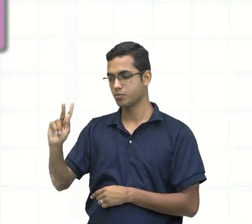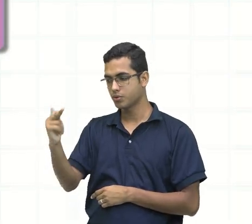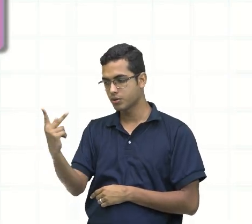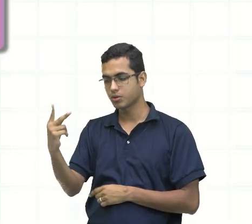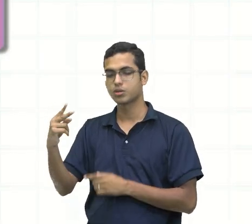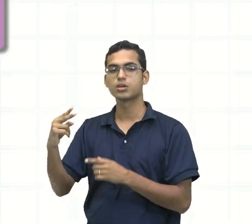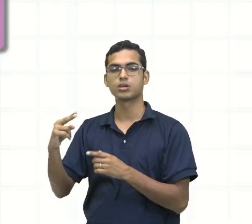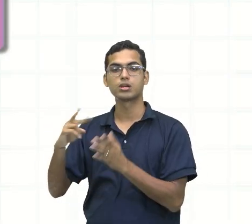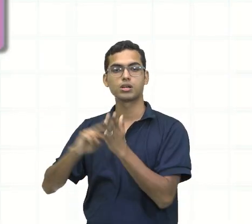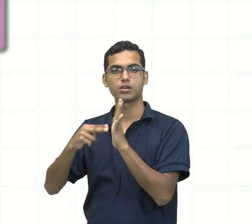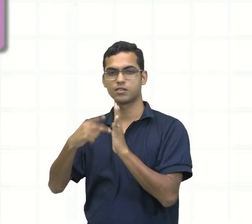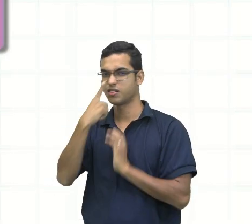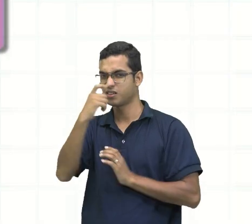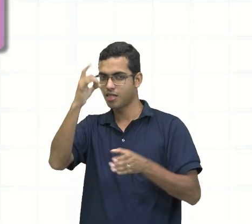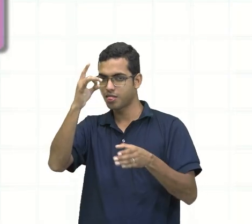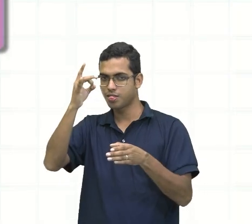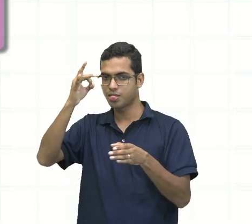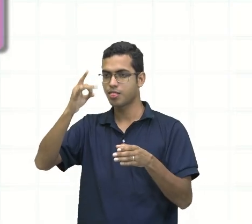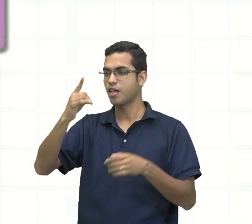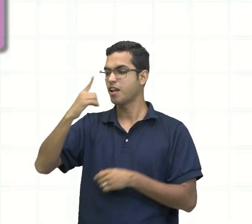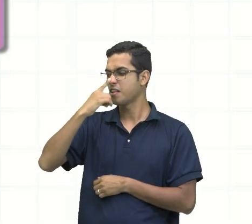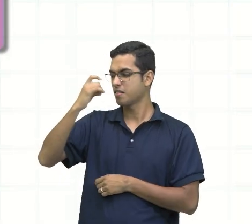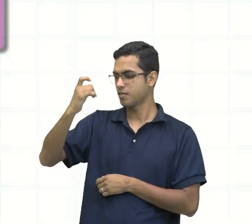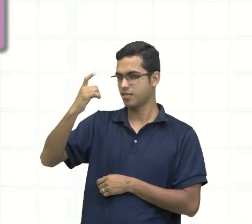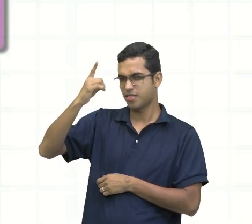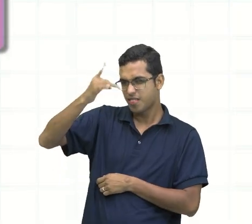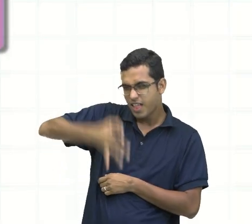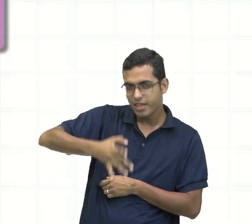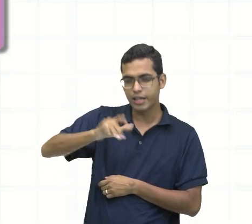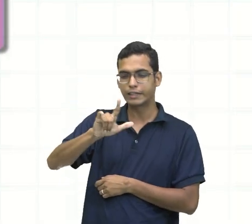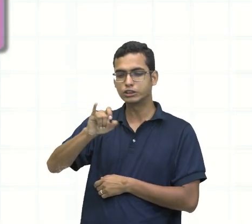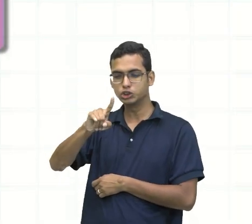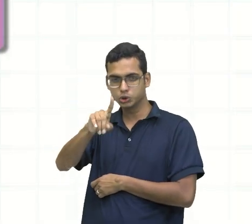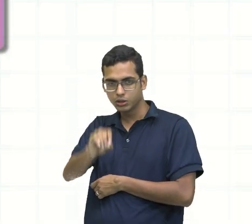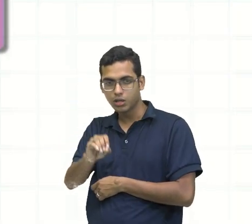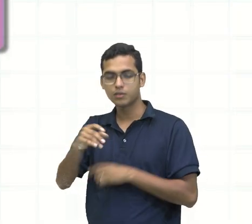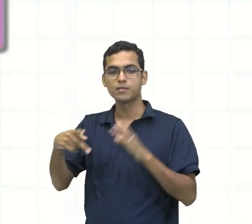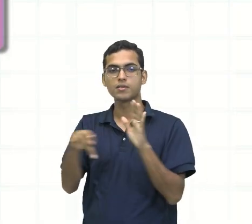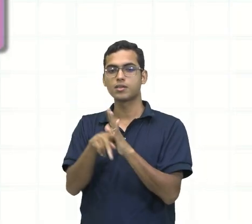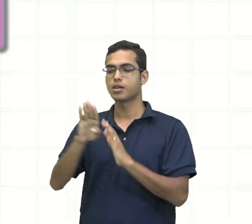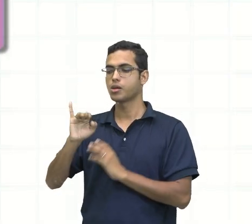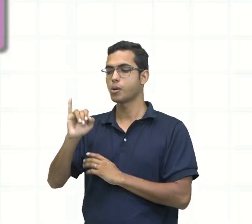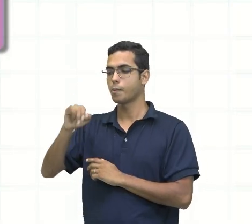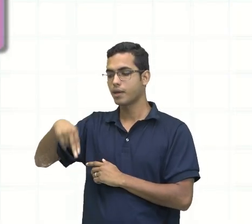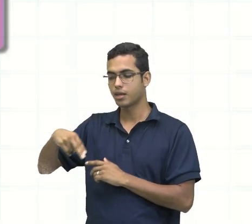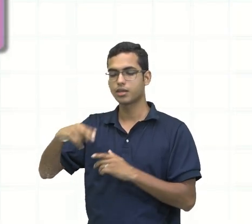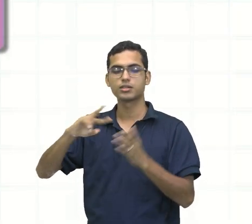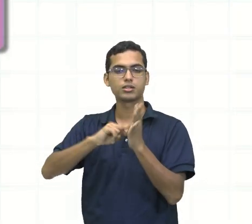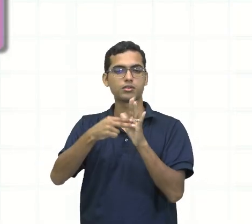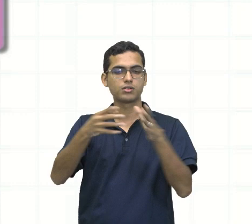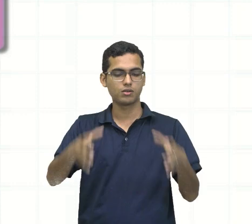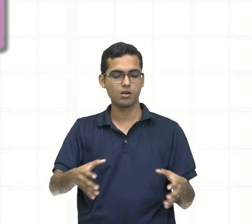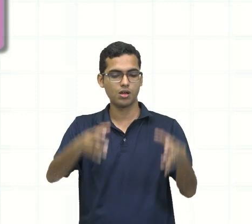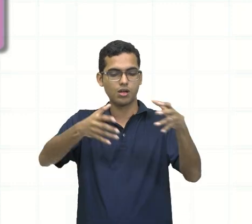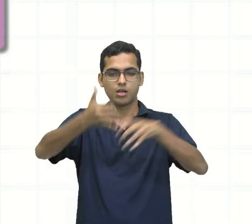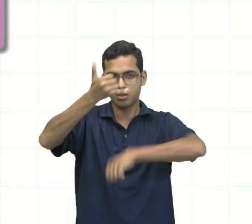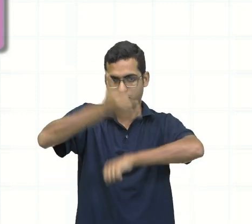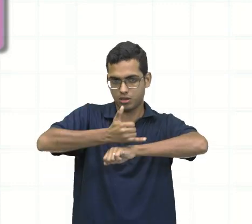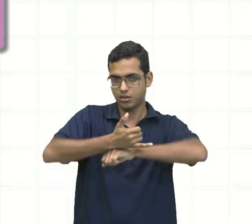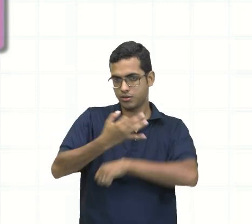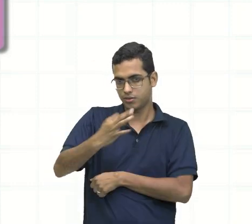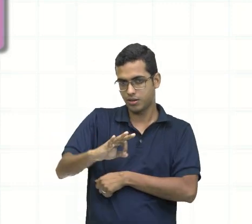bin, lá na Grã-Bretanha, e trash can